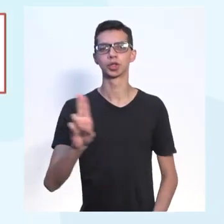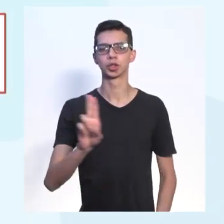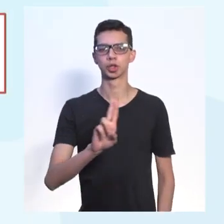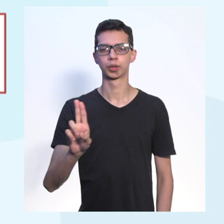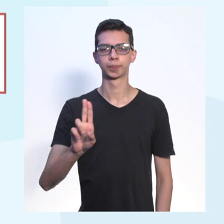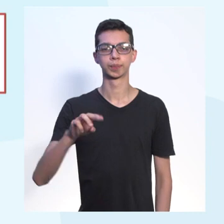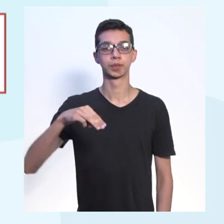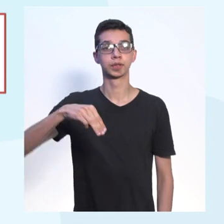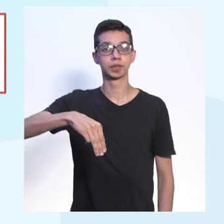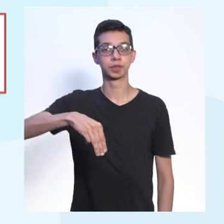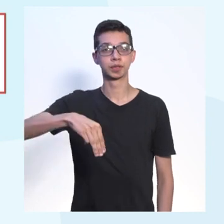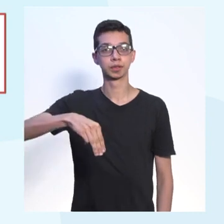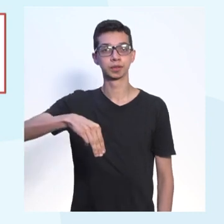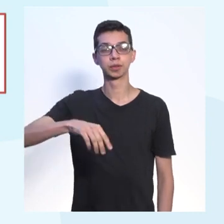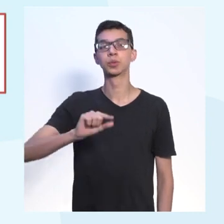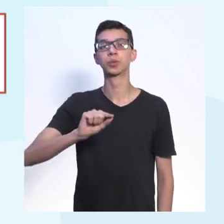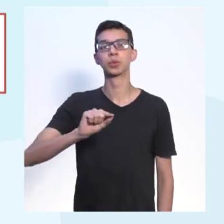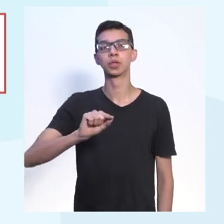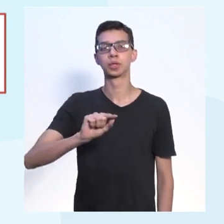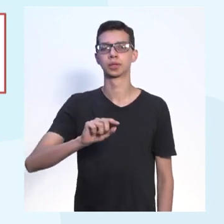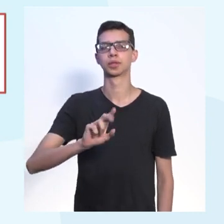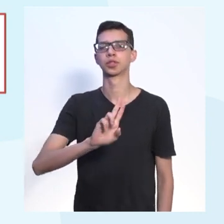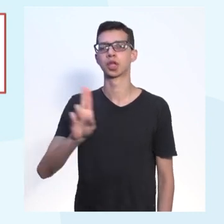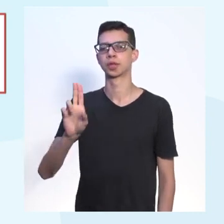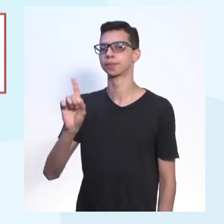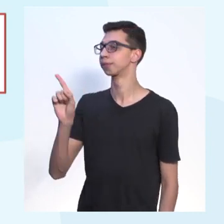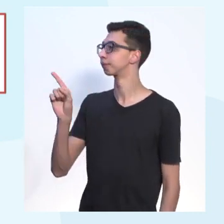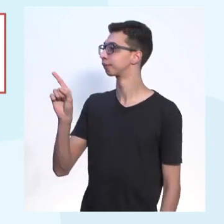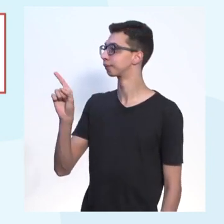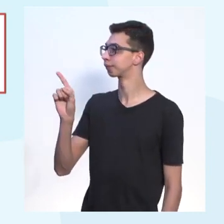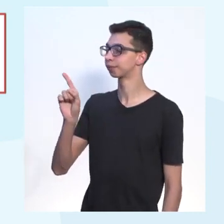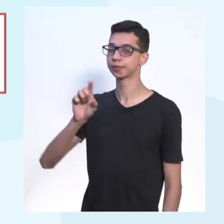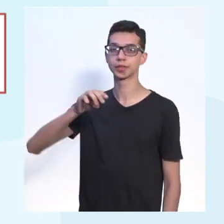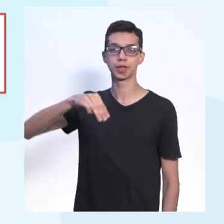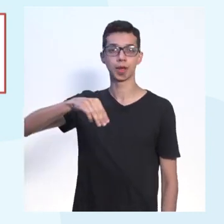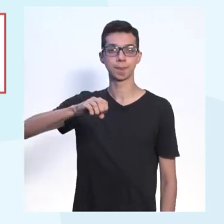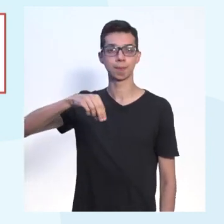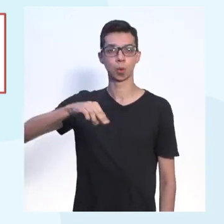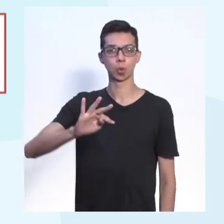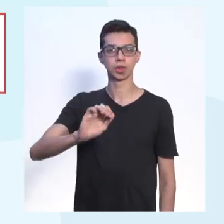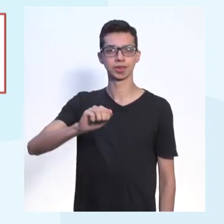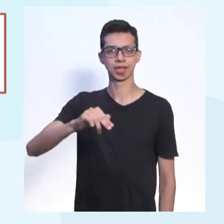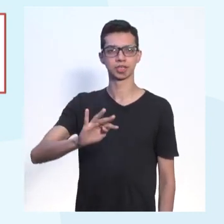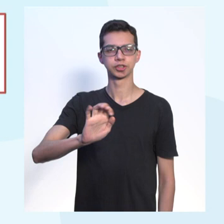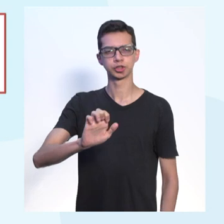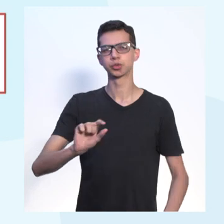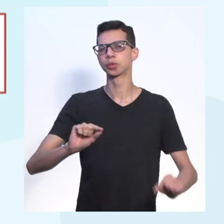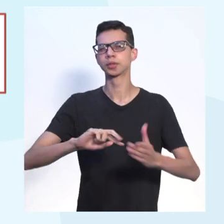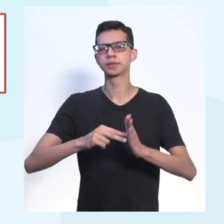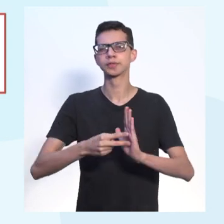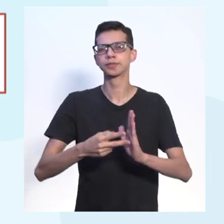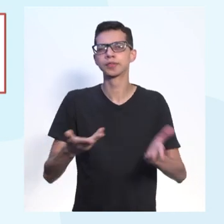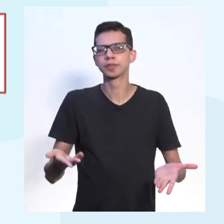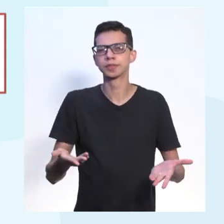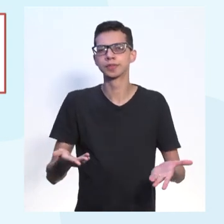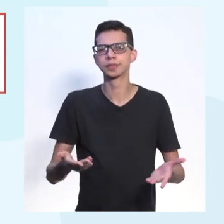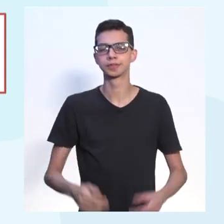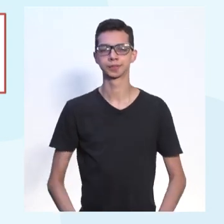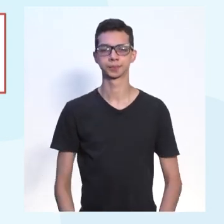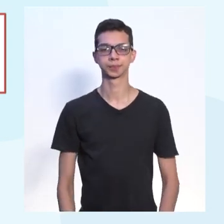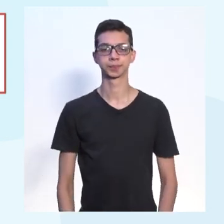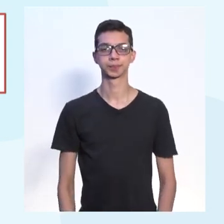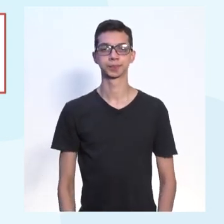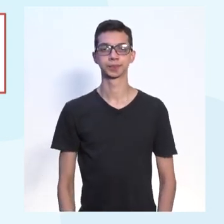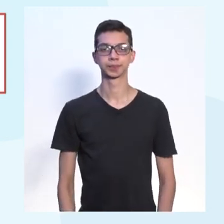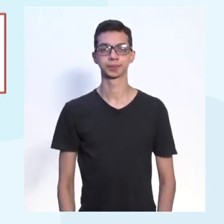que é o M. O que é o montante? No final das contas, o que é o montante?